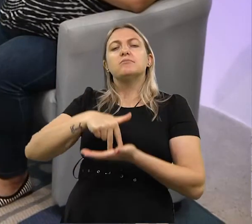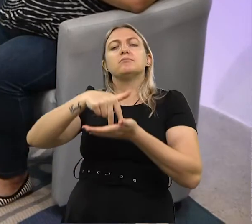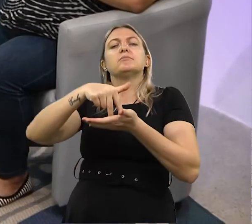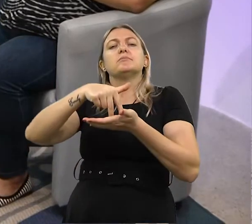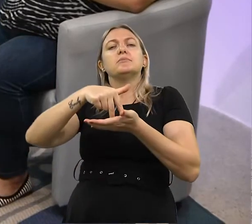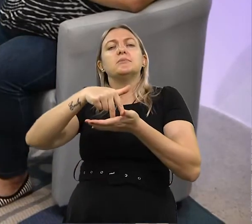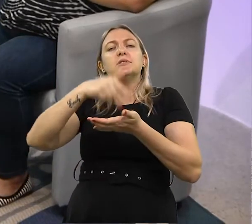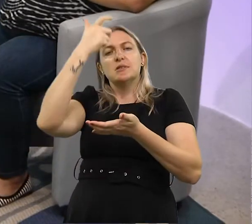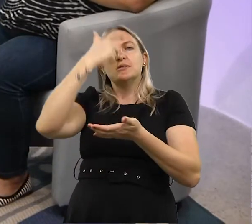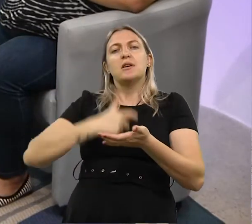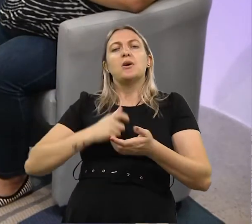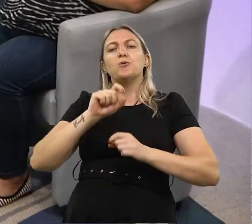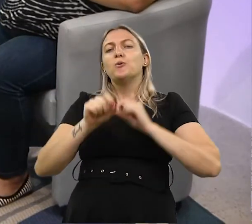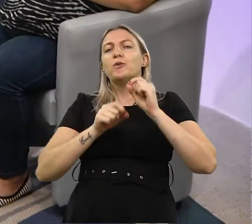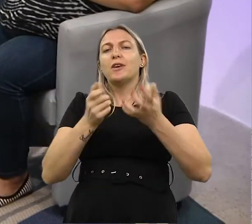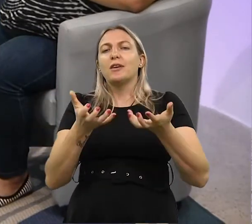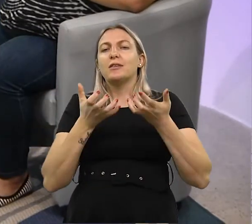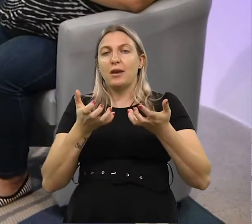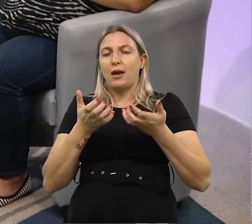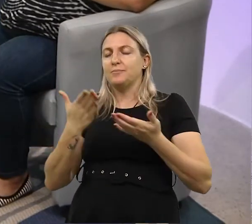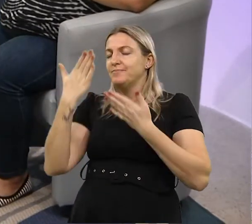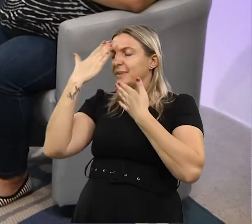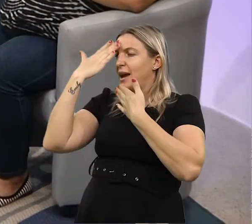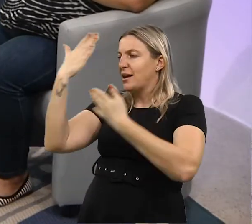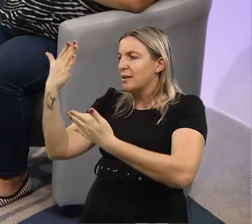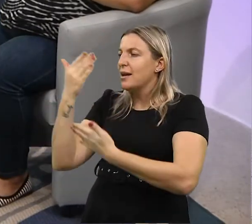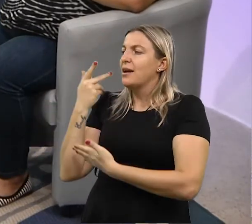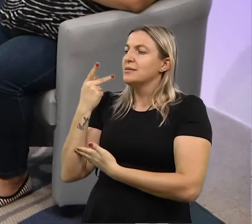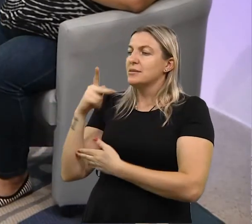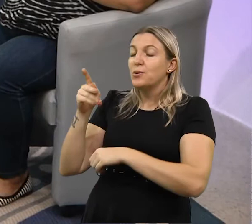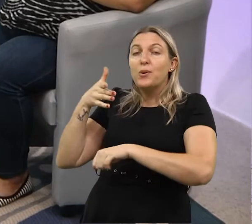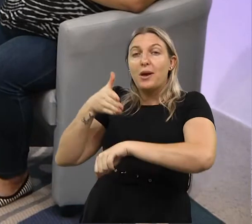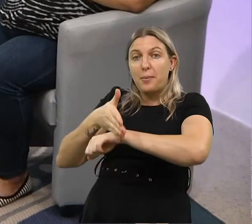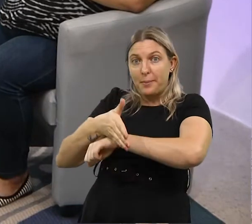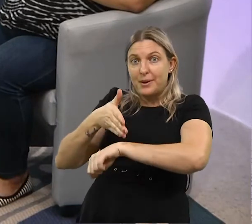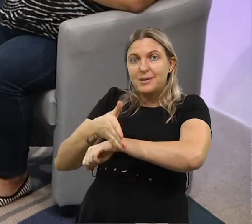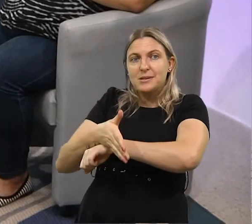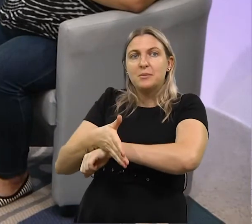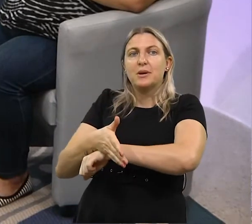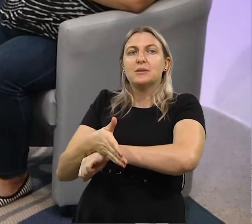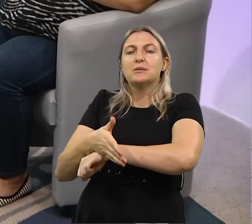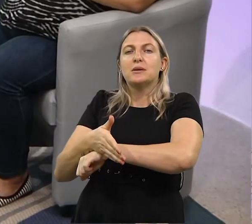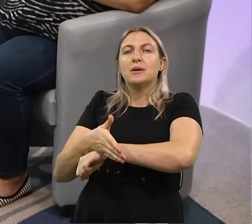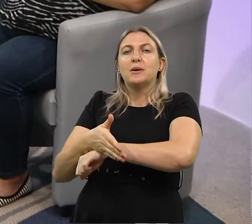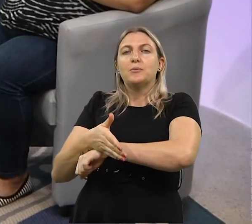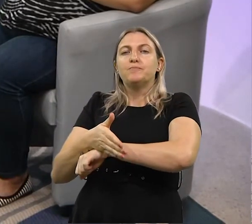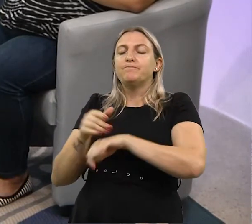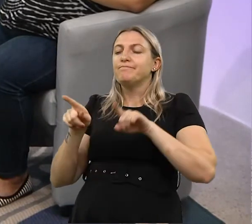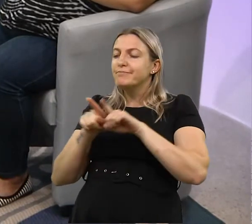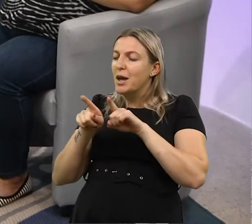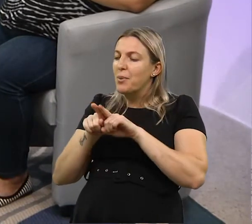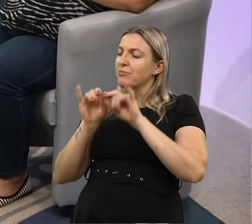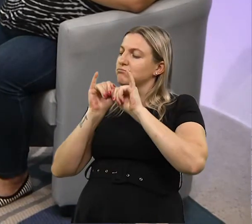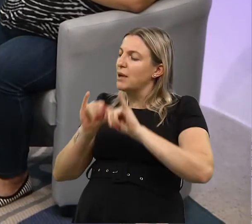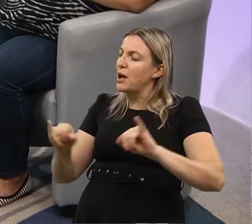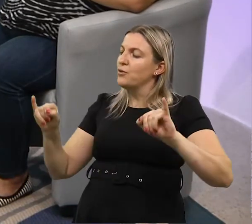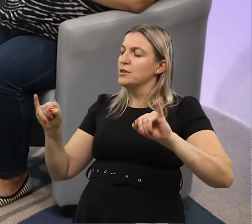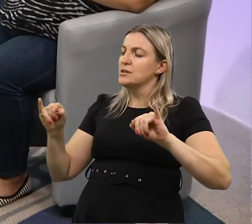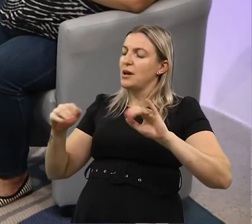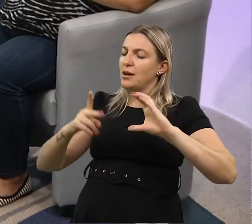espaço que ela quer e ser o que ela quer ser. Sandra, a gente agradece a tua participação, desde já